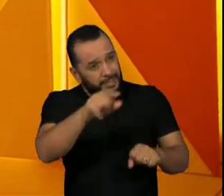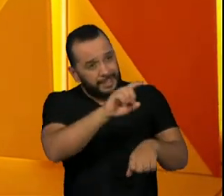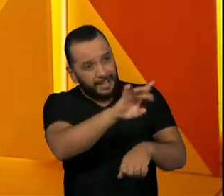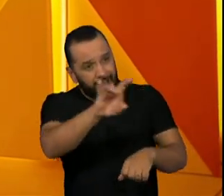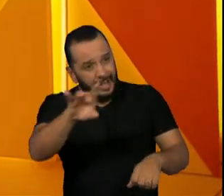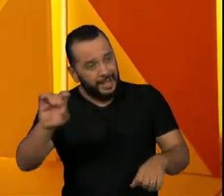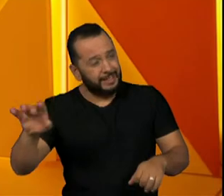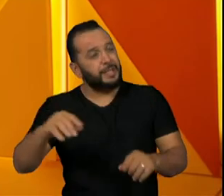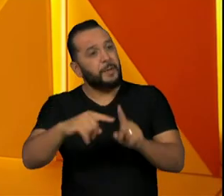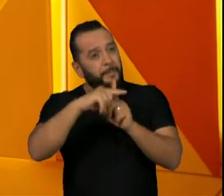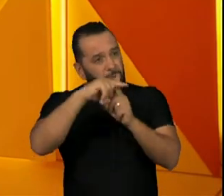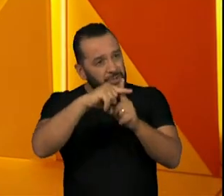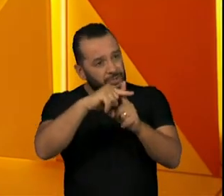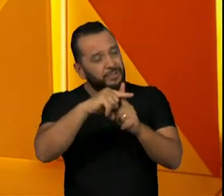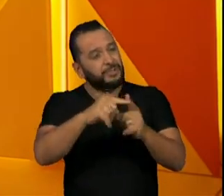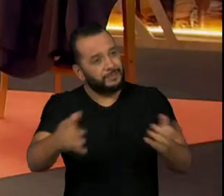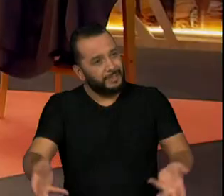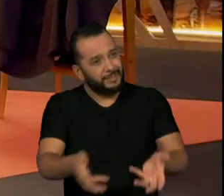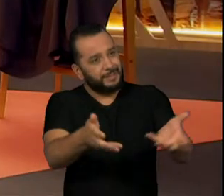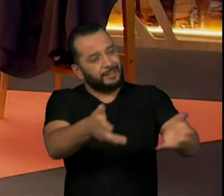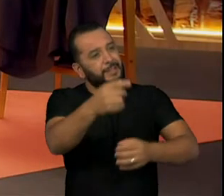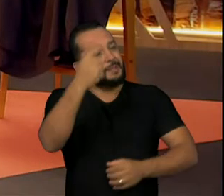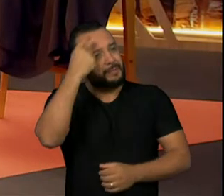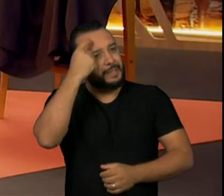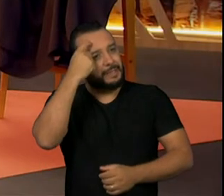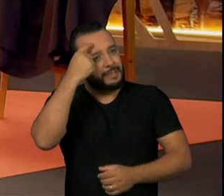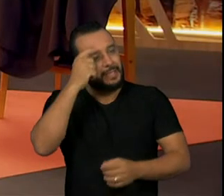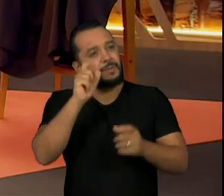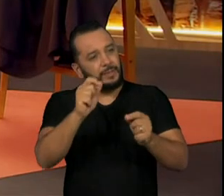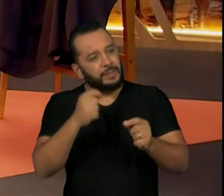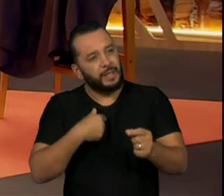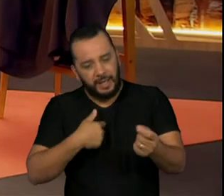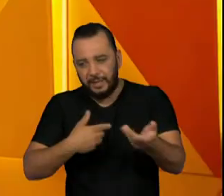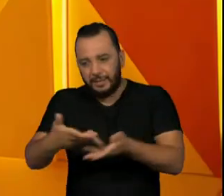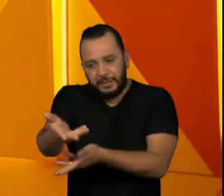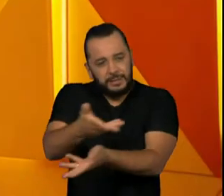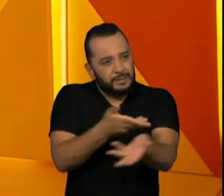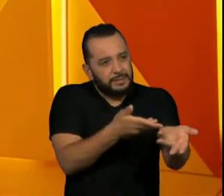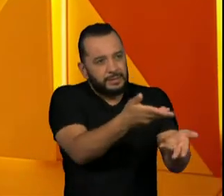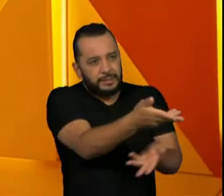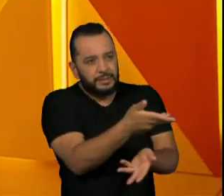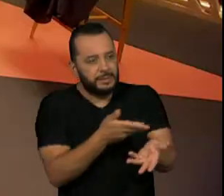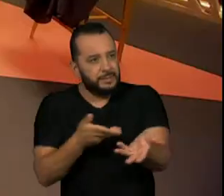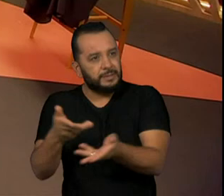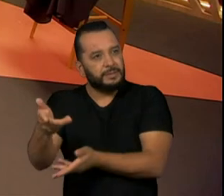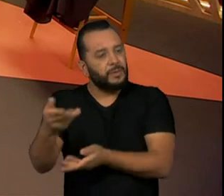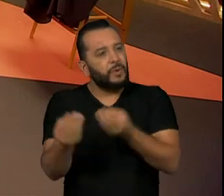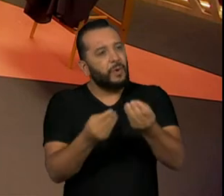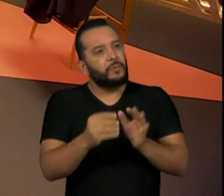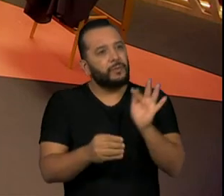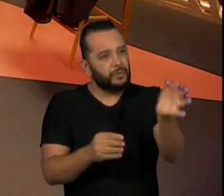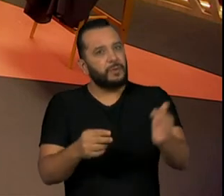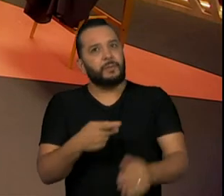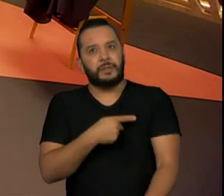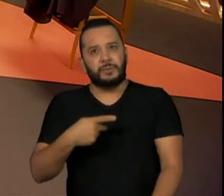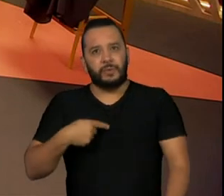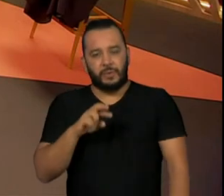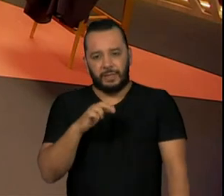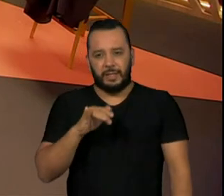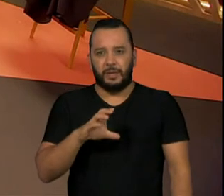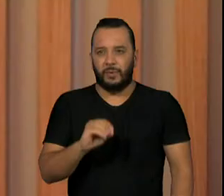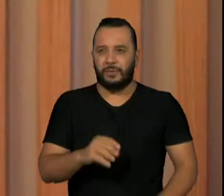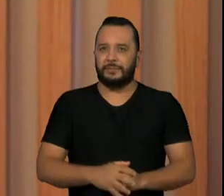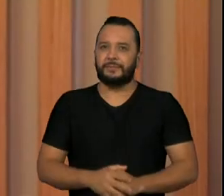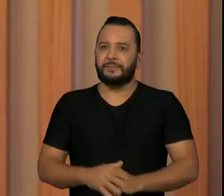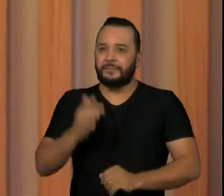mensagem positiva, que seja pensando nessa tolerância para o futuro. Por favor, Pastor Rodrigo. Bom, para